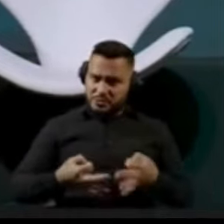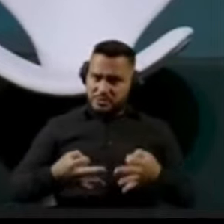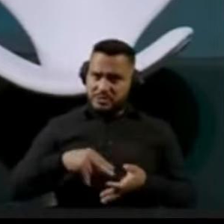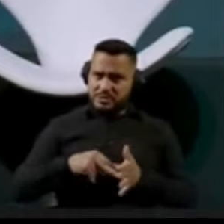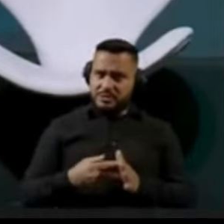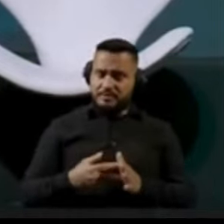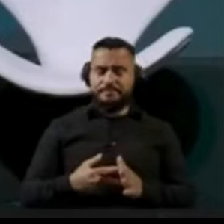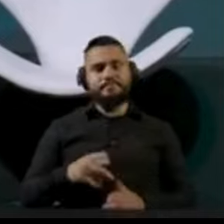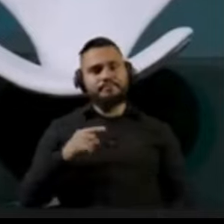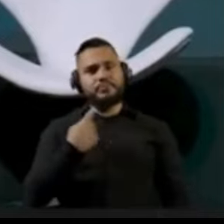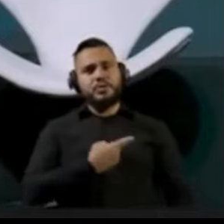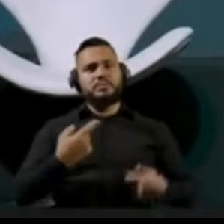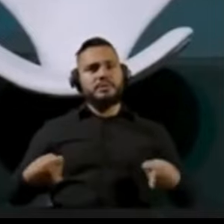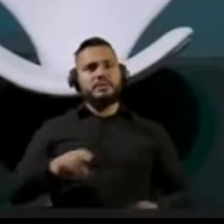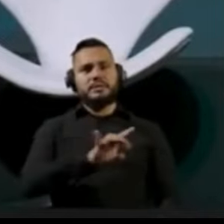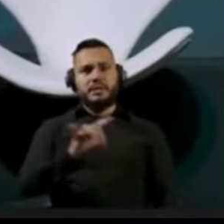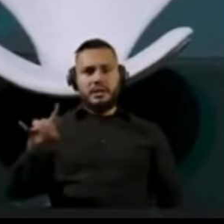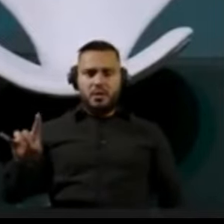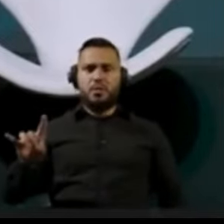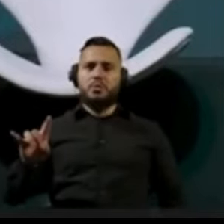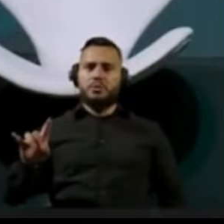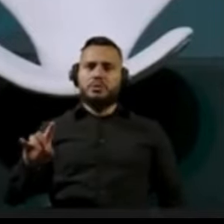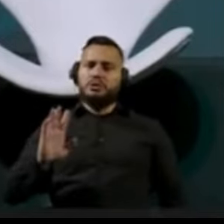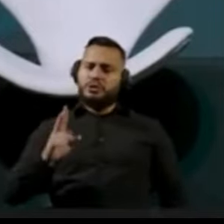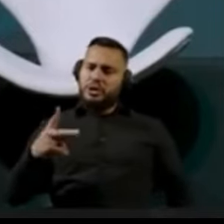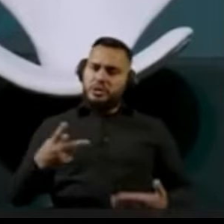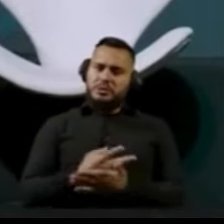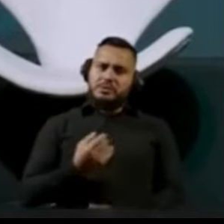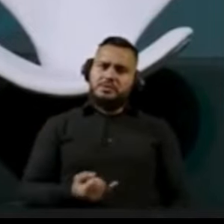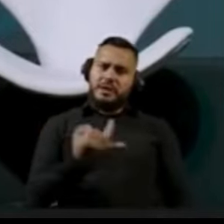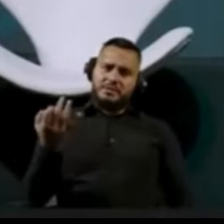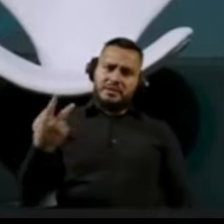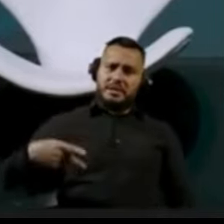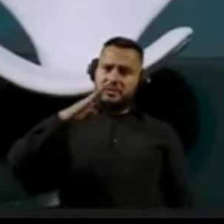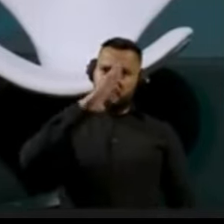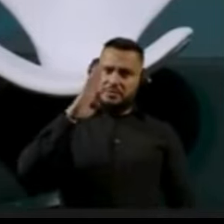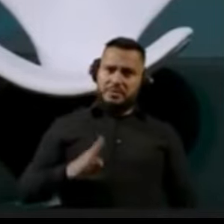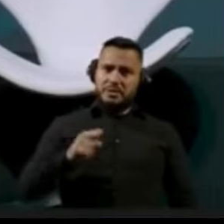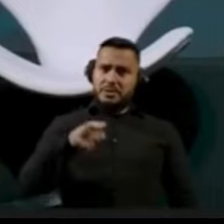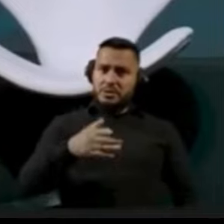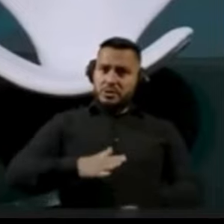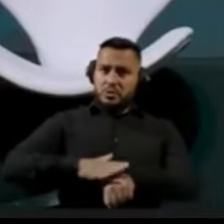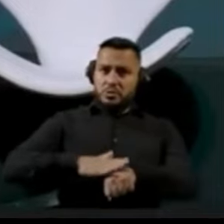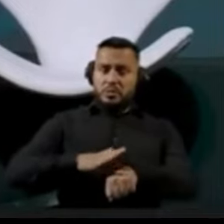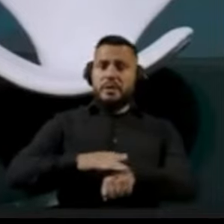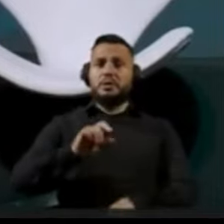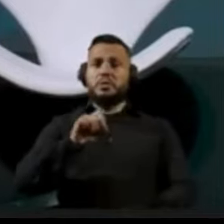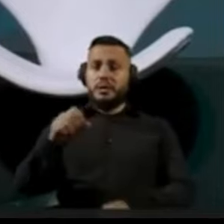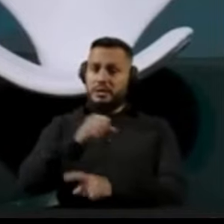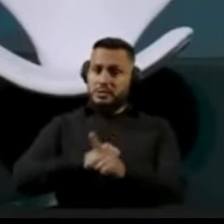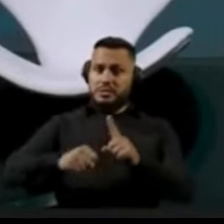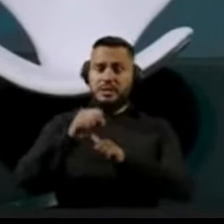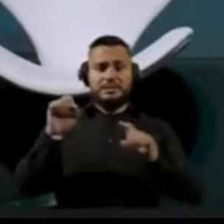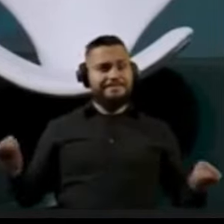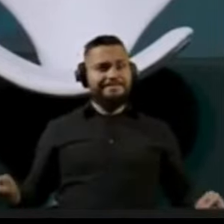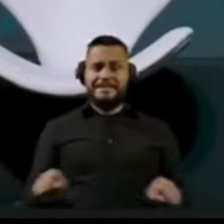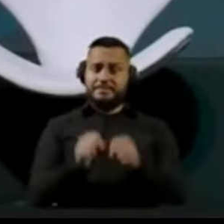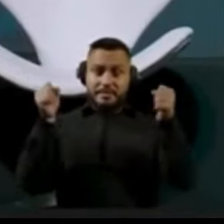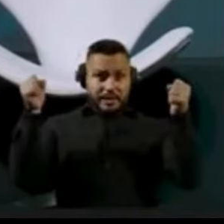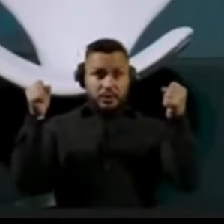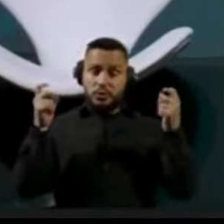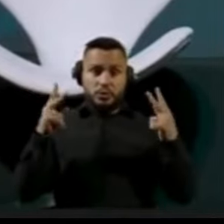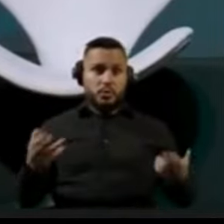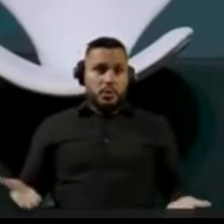A anistia foi utilizada em nosso país diversas vezes, quando o tecido social estava corrompido, estava corroído, como agora está. Mas